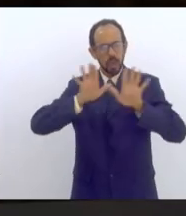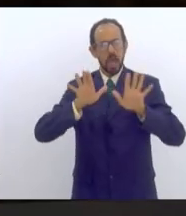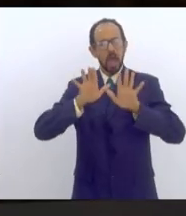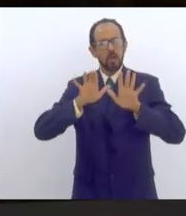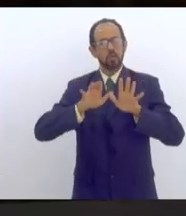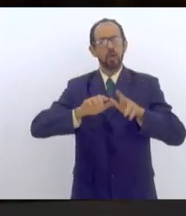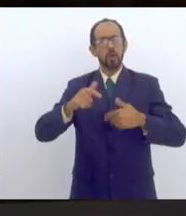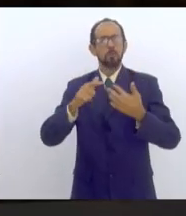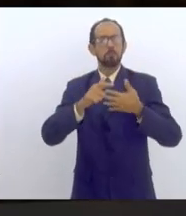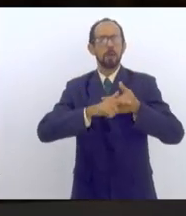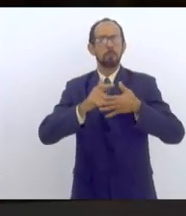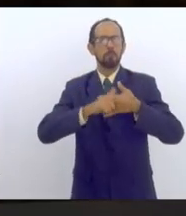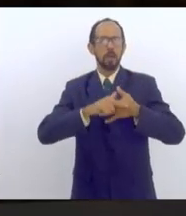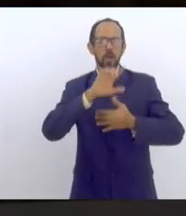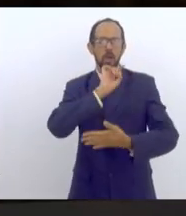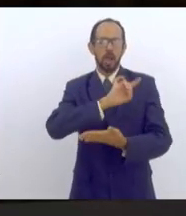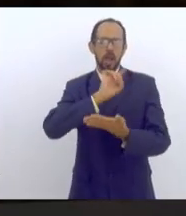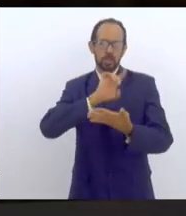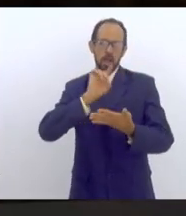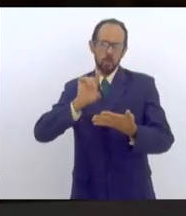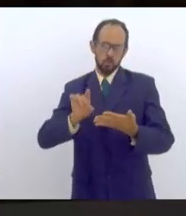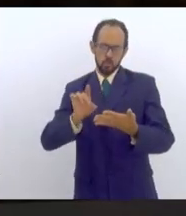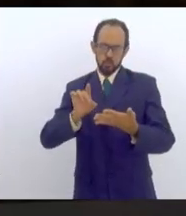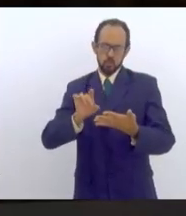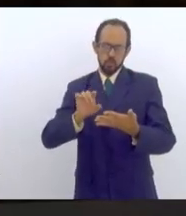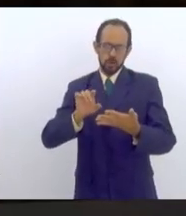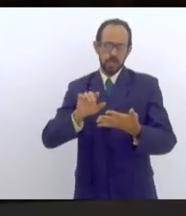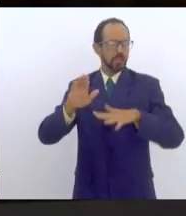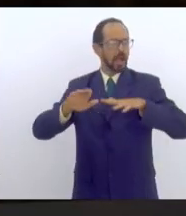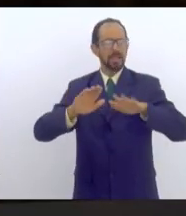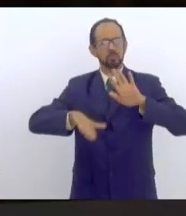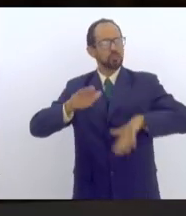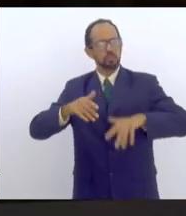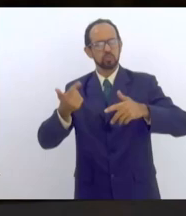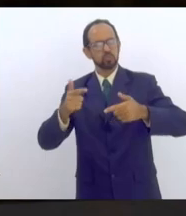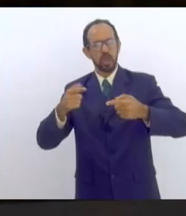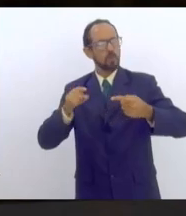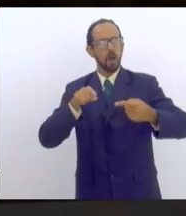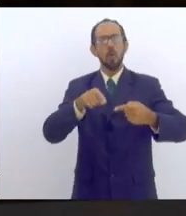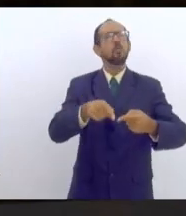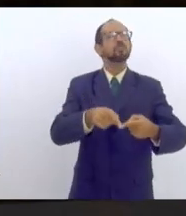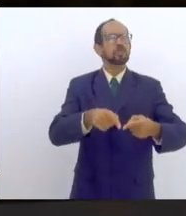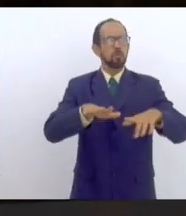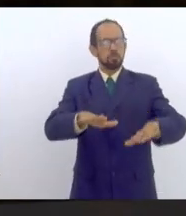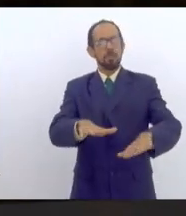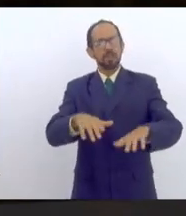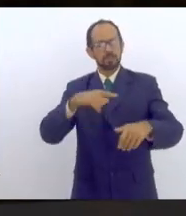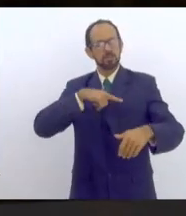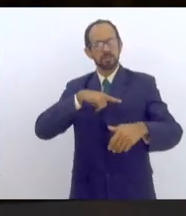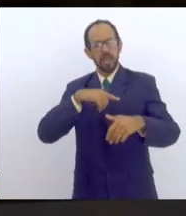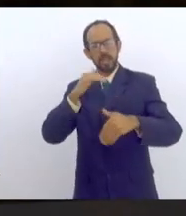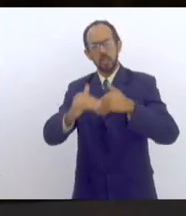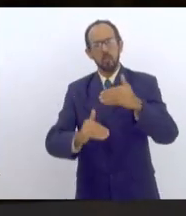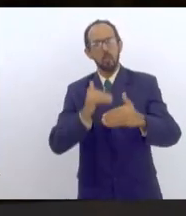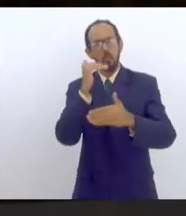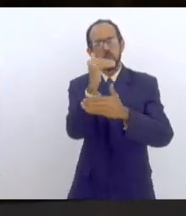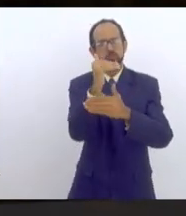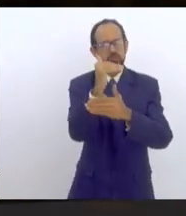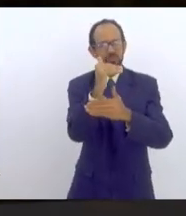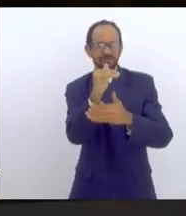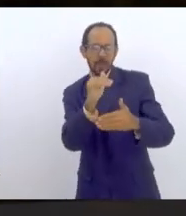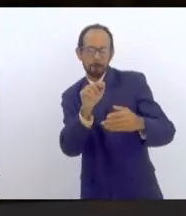que não são, evidentemente, não convergem sempre, mas existe um ideal maior, que é o bem servir